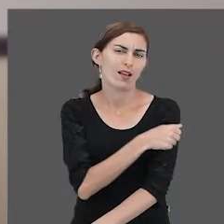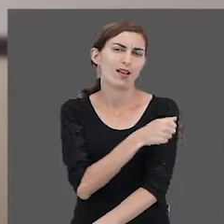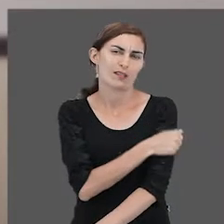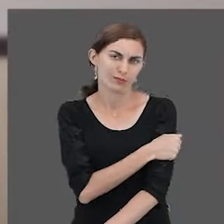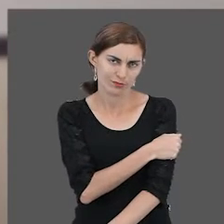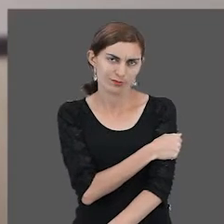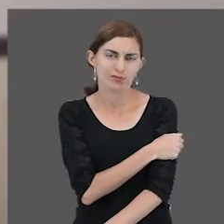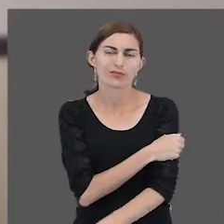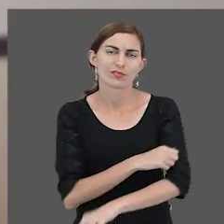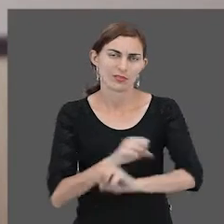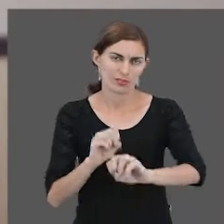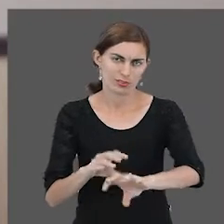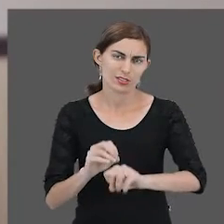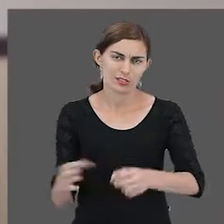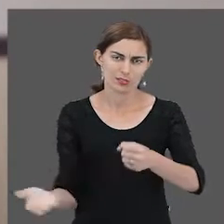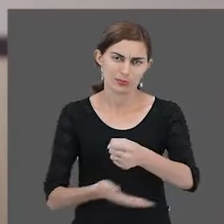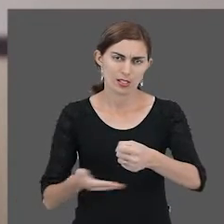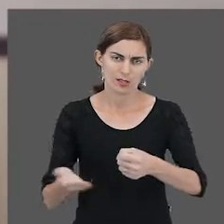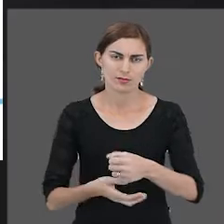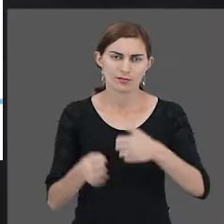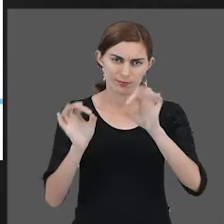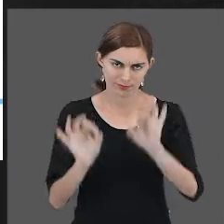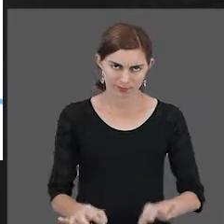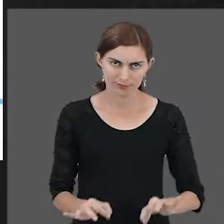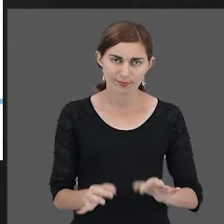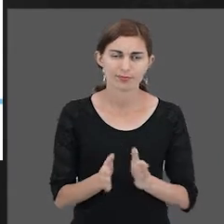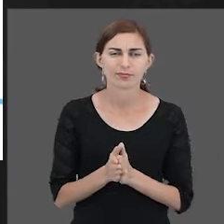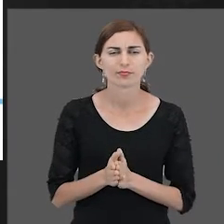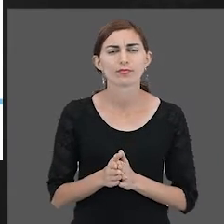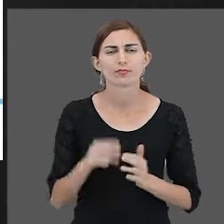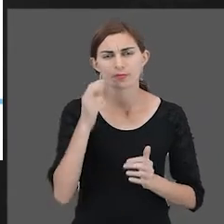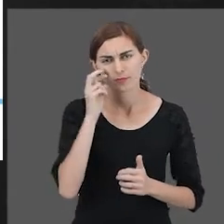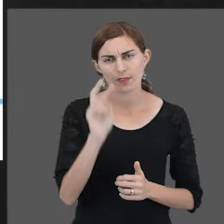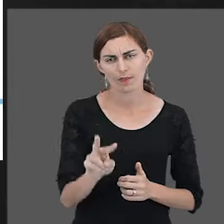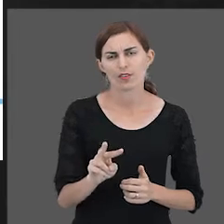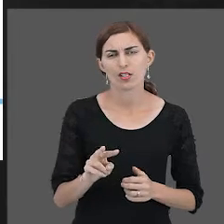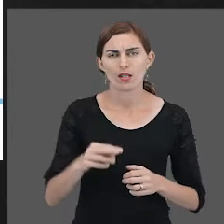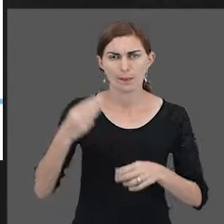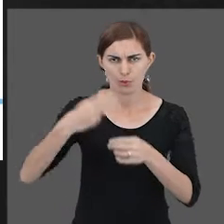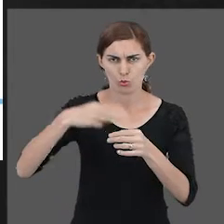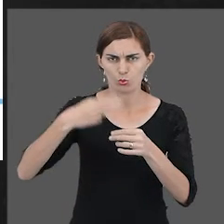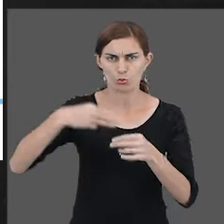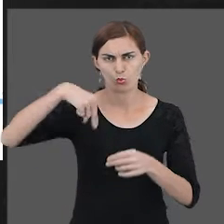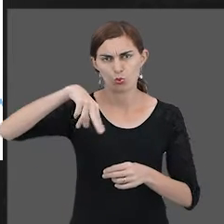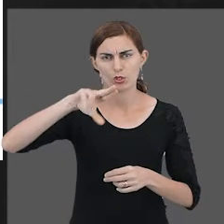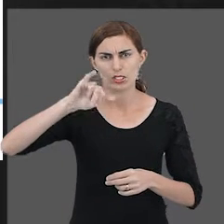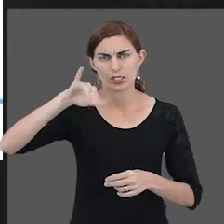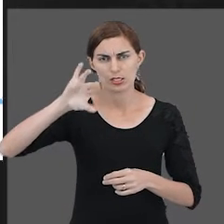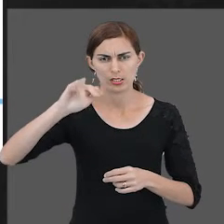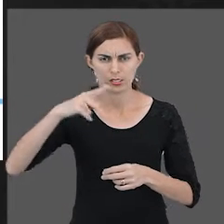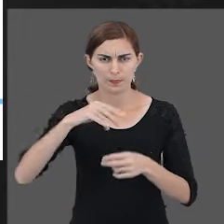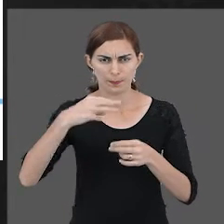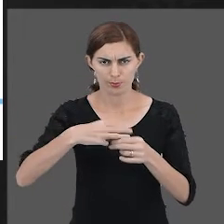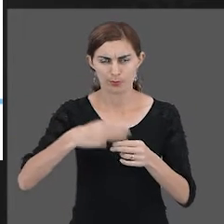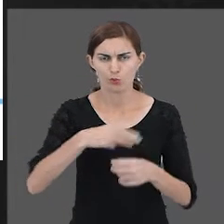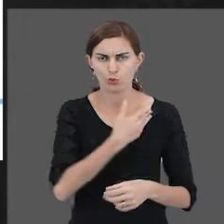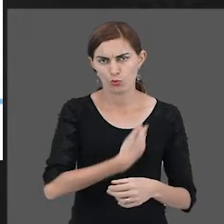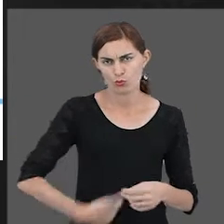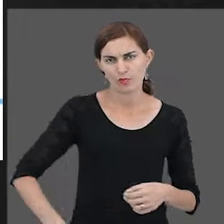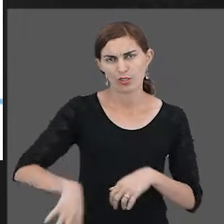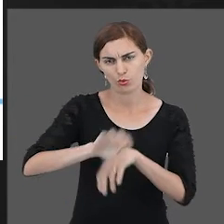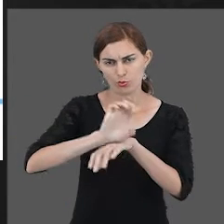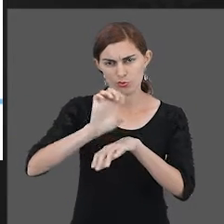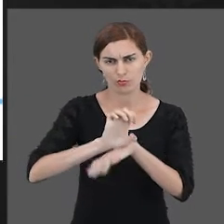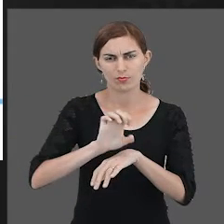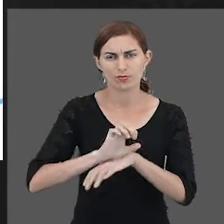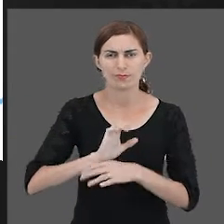da sua educação básica, certo? Vamos ver aqui, ó. Os municípios e o governo do estado contribuem com 20% da maior